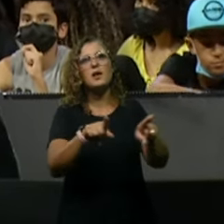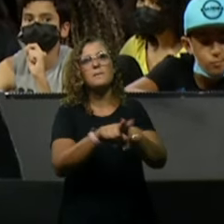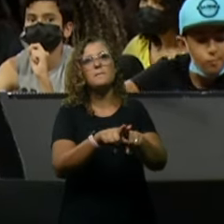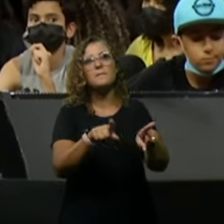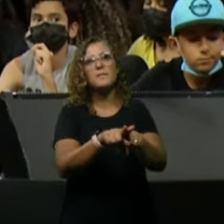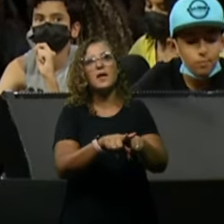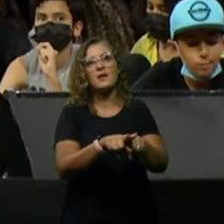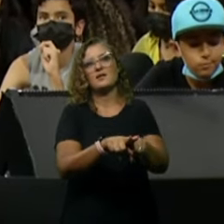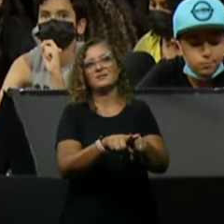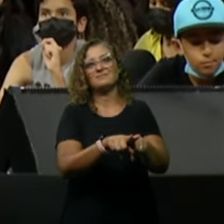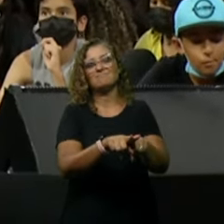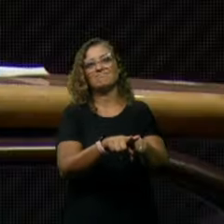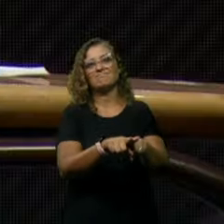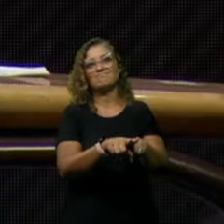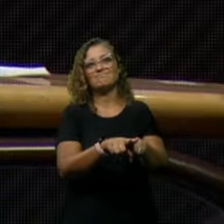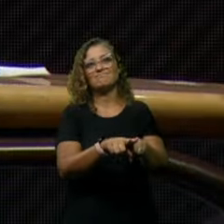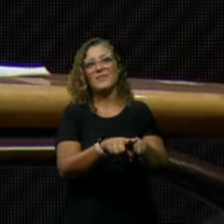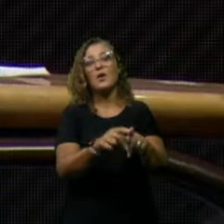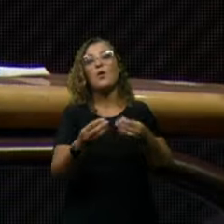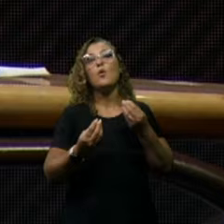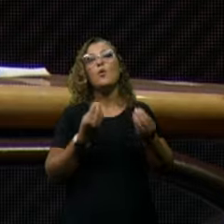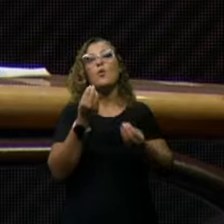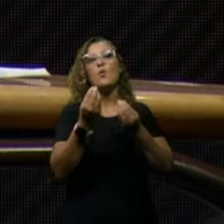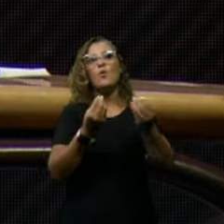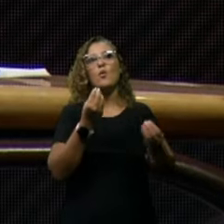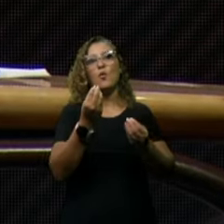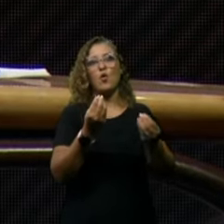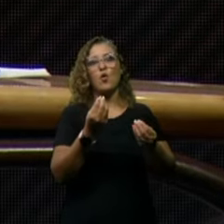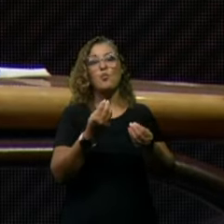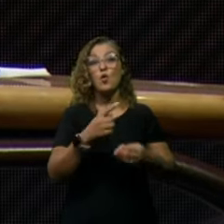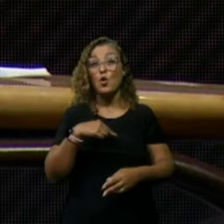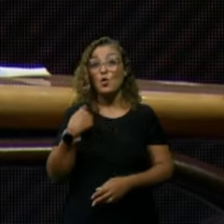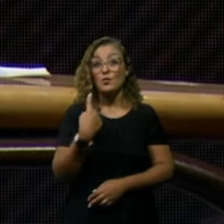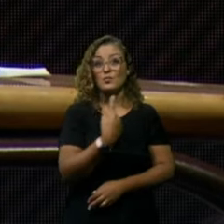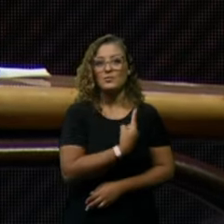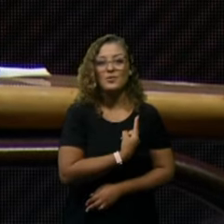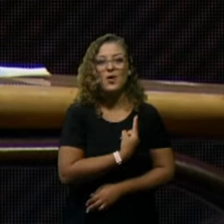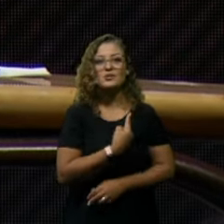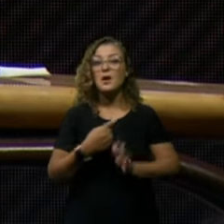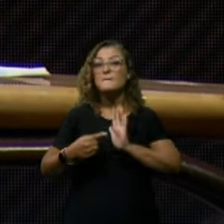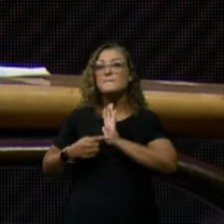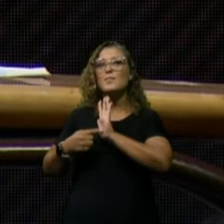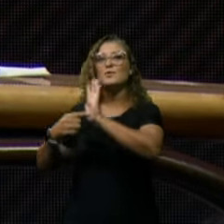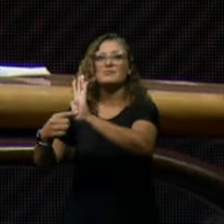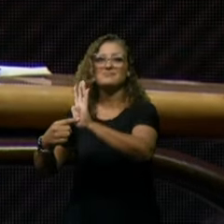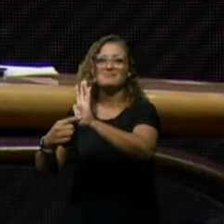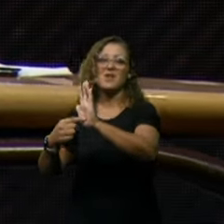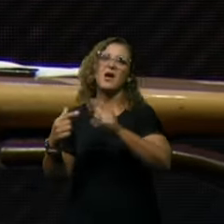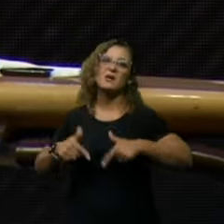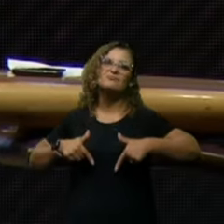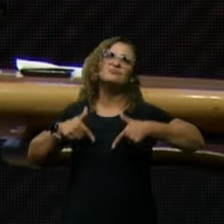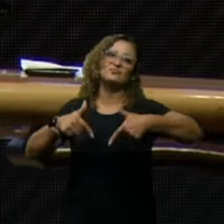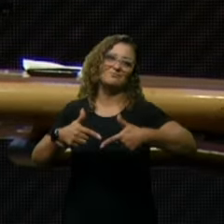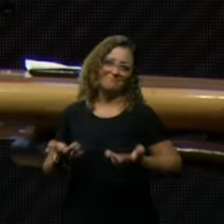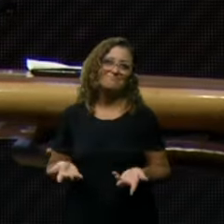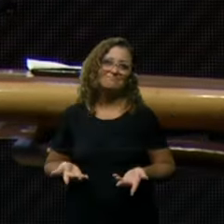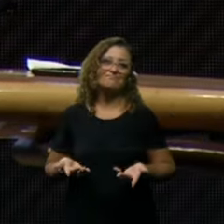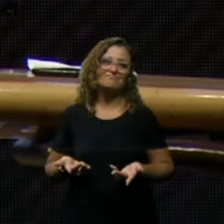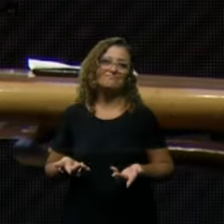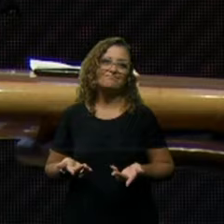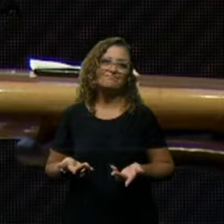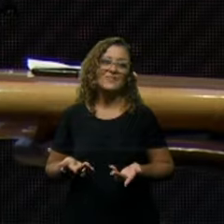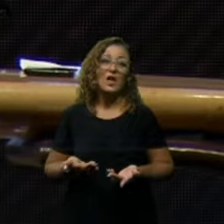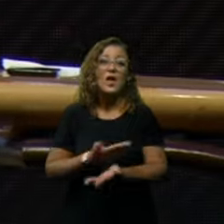princípios e aí gente como o reino de Deus funciona por princípios o que o senhor quer é um raro seus